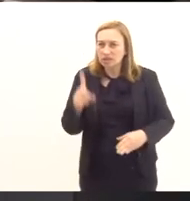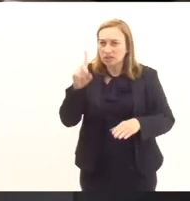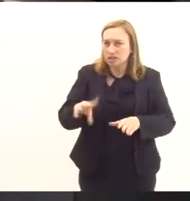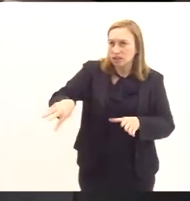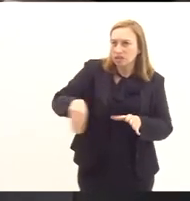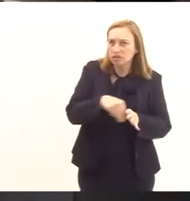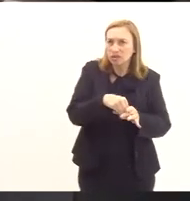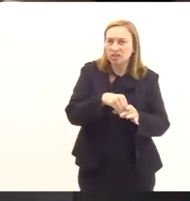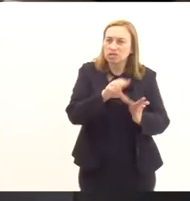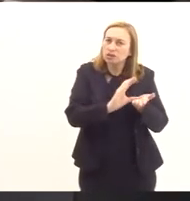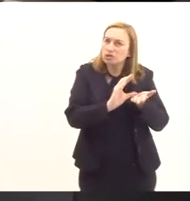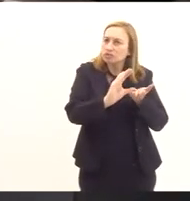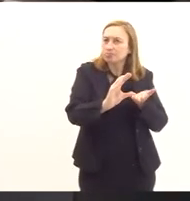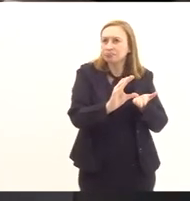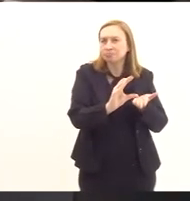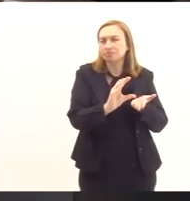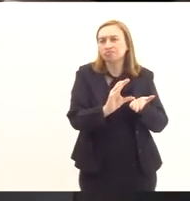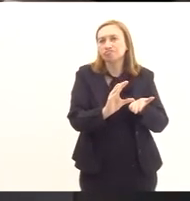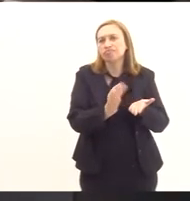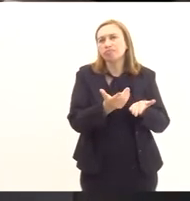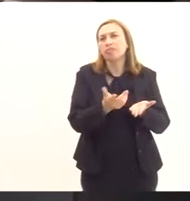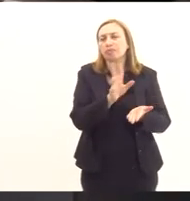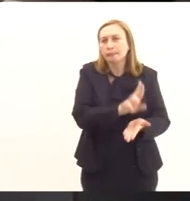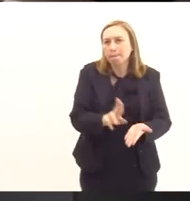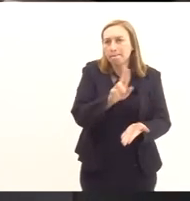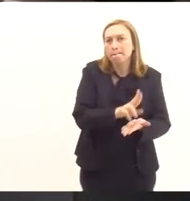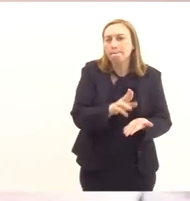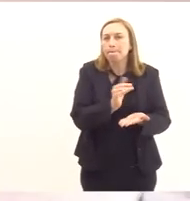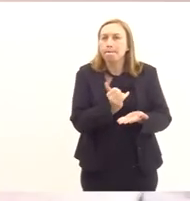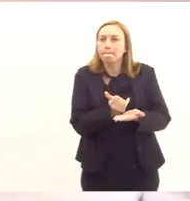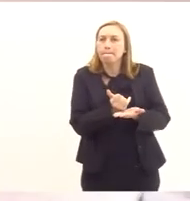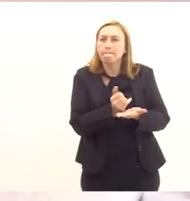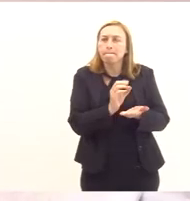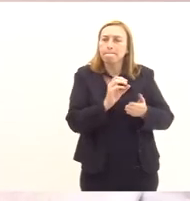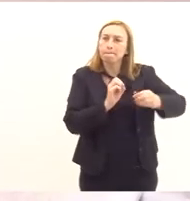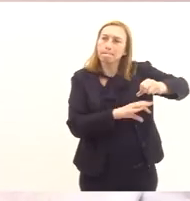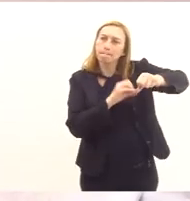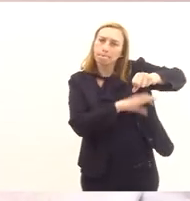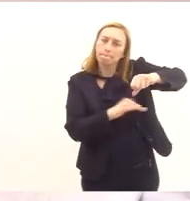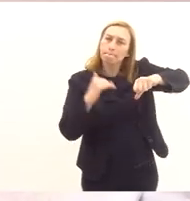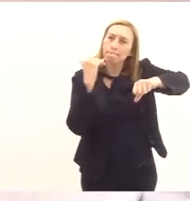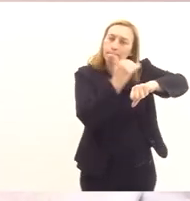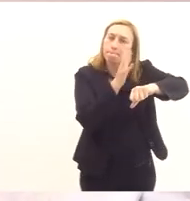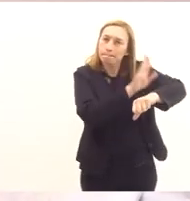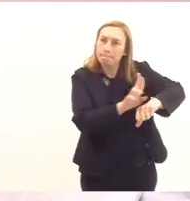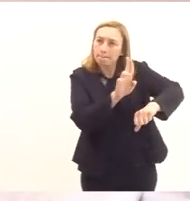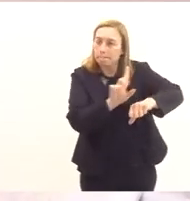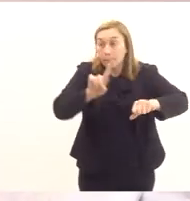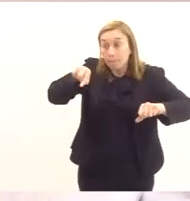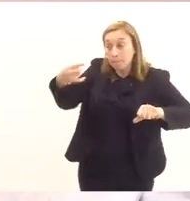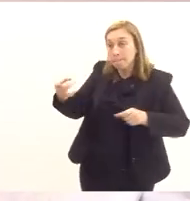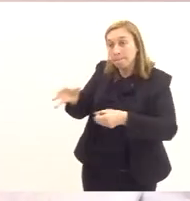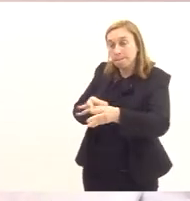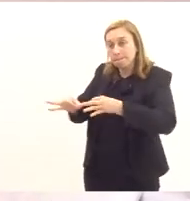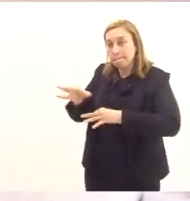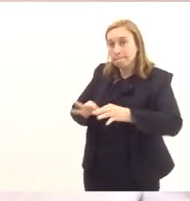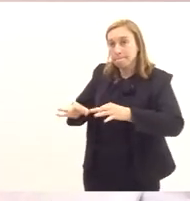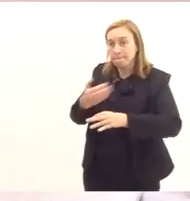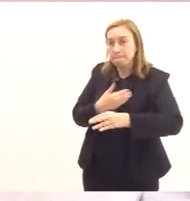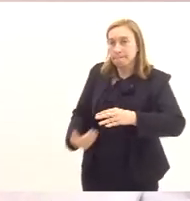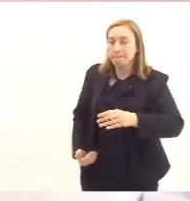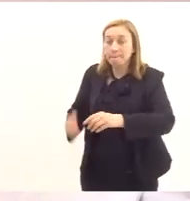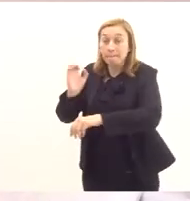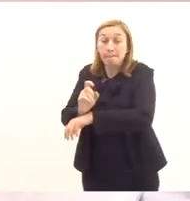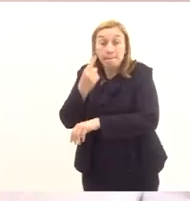desses desses recursos Ainda que seja utilizada para um dos espera o outro programa do governo do estado viu gente